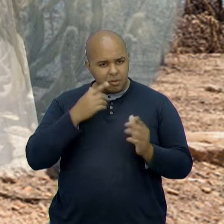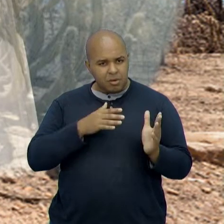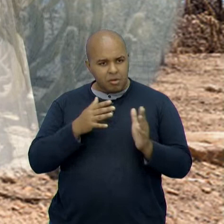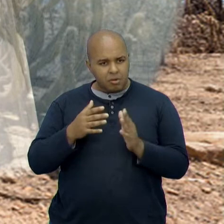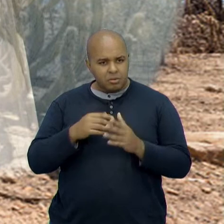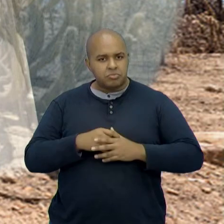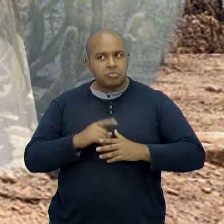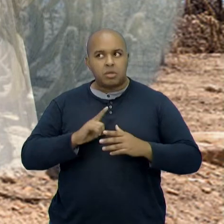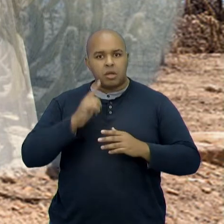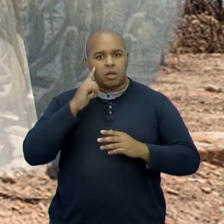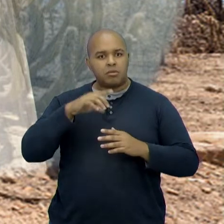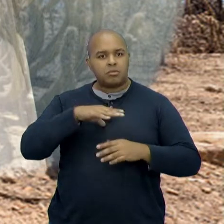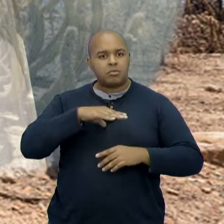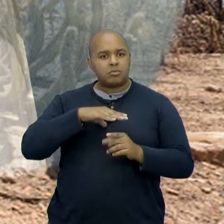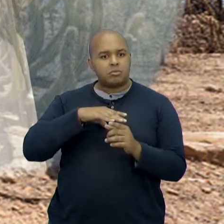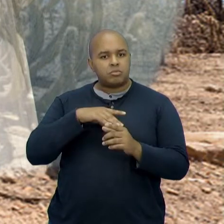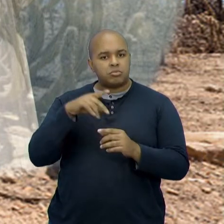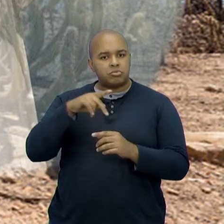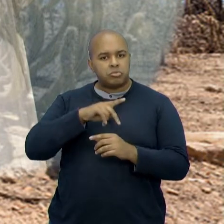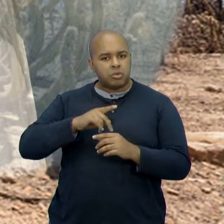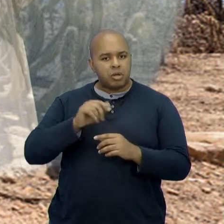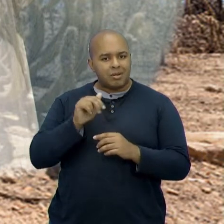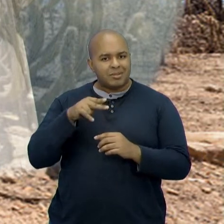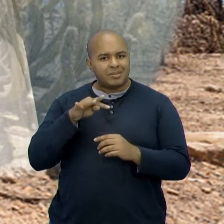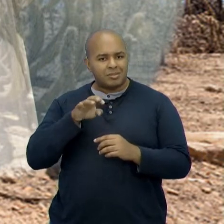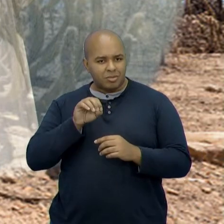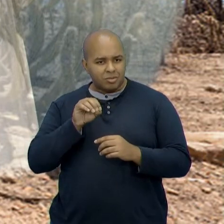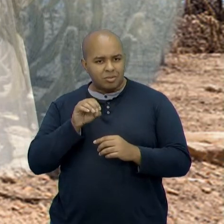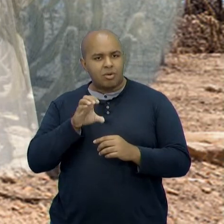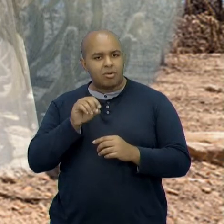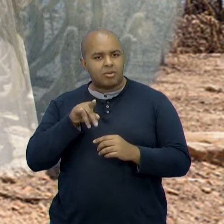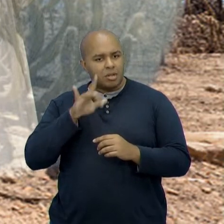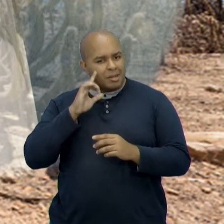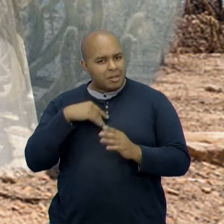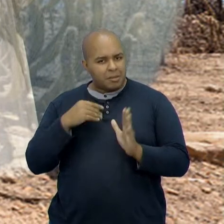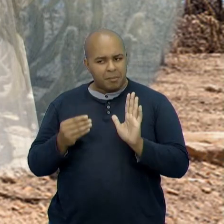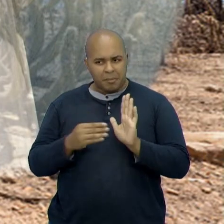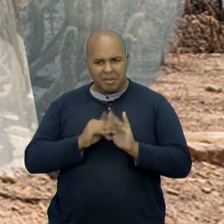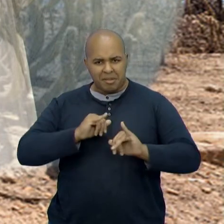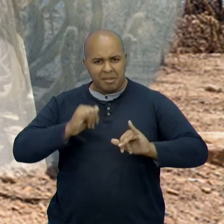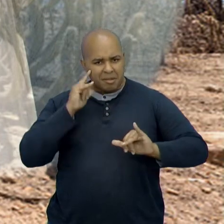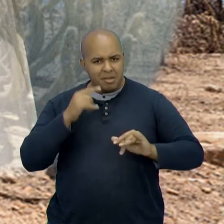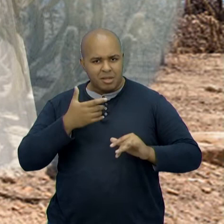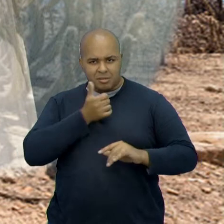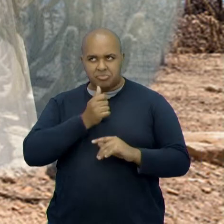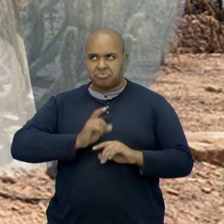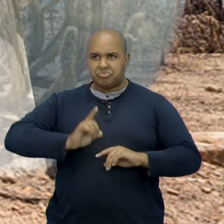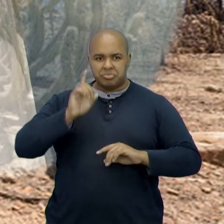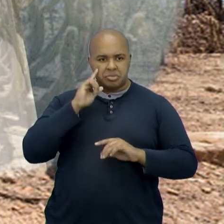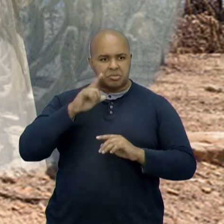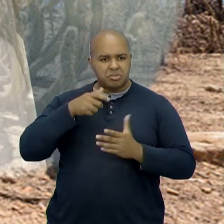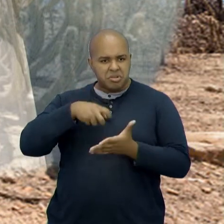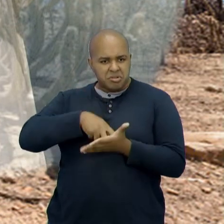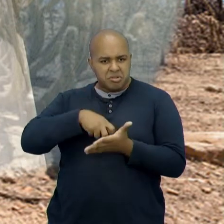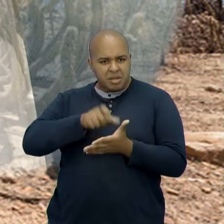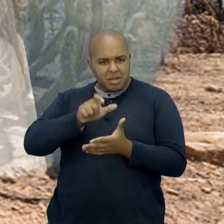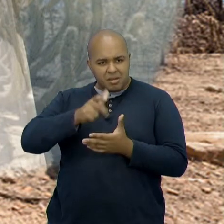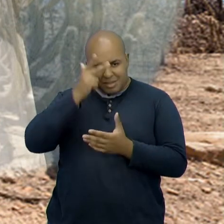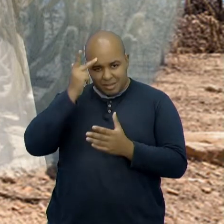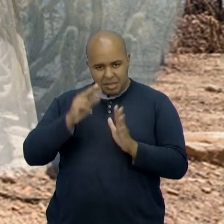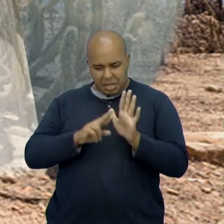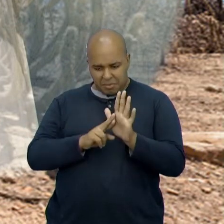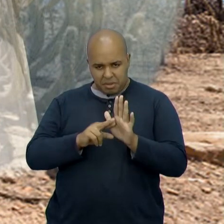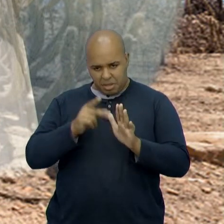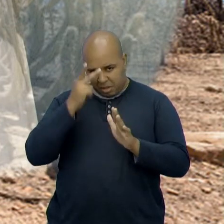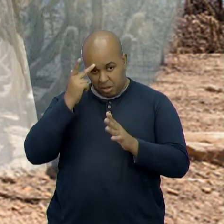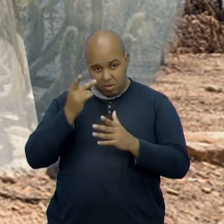próxima etapa. Surge na cidade um padre, Antônio Conselheiro, que prega a salvação divina e o castigo para os